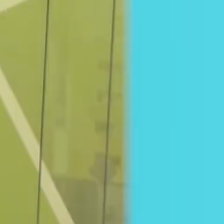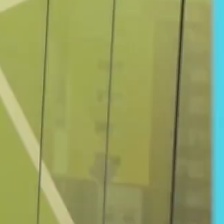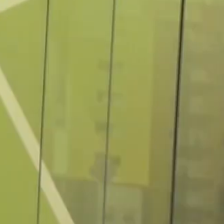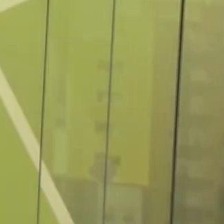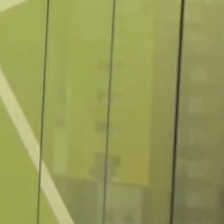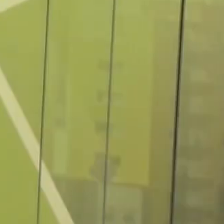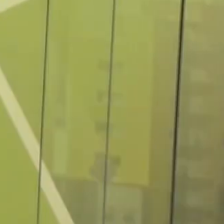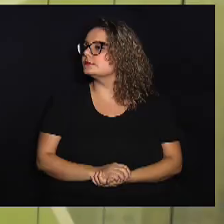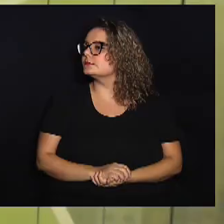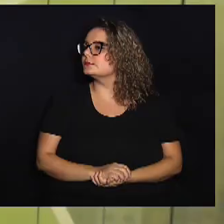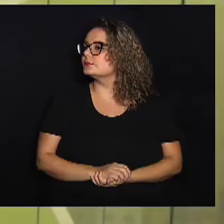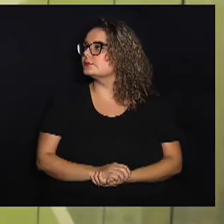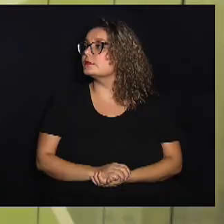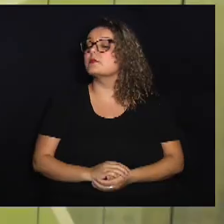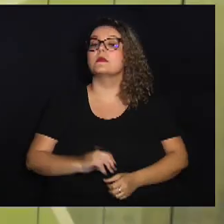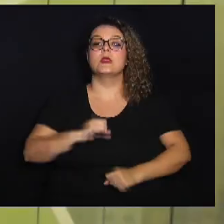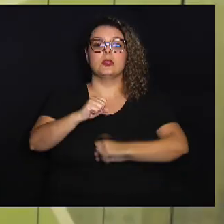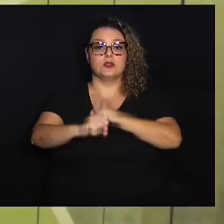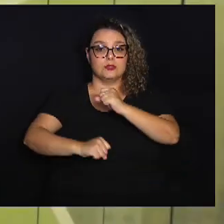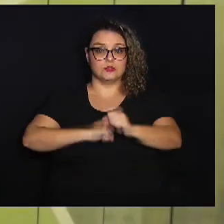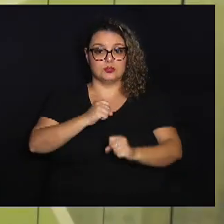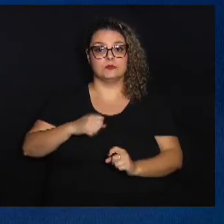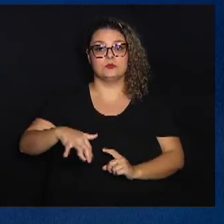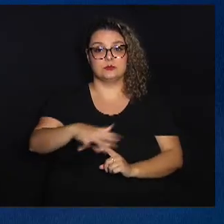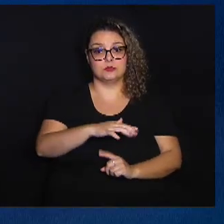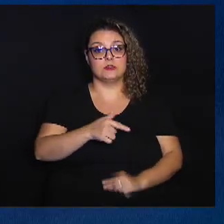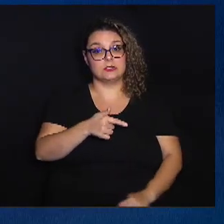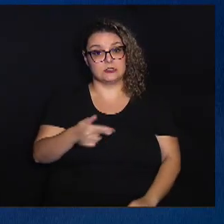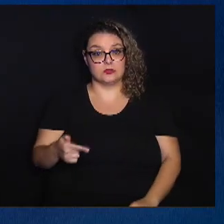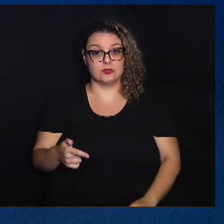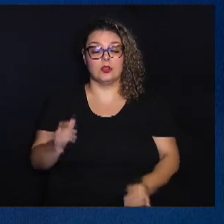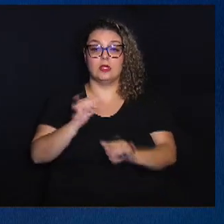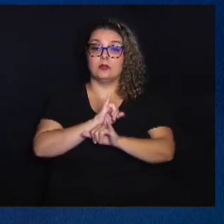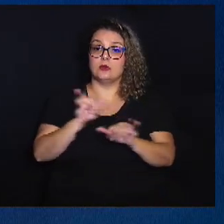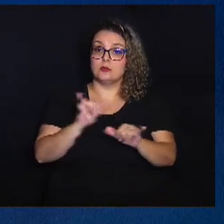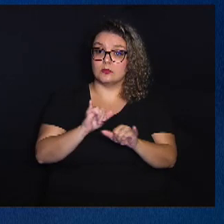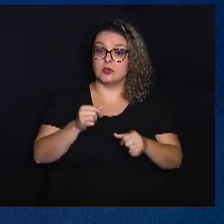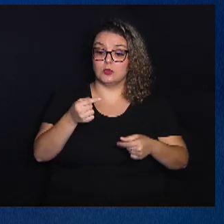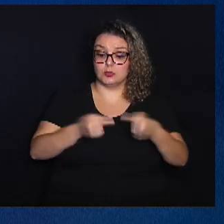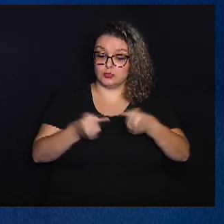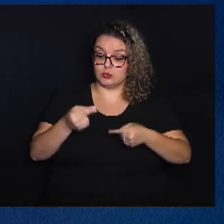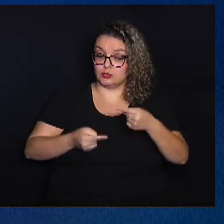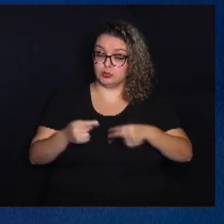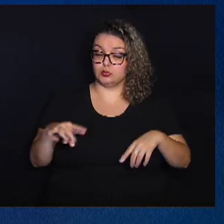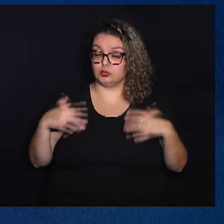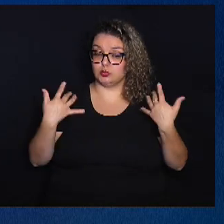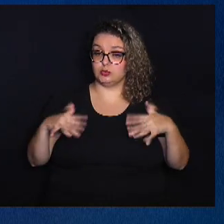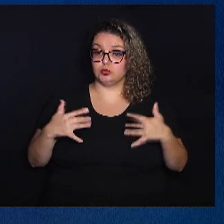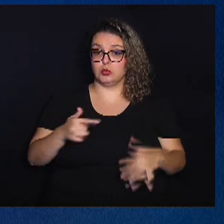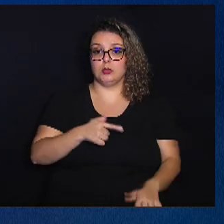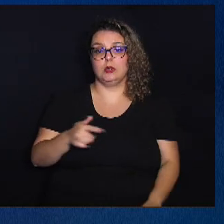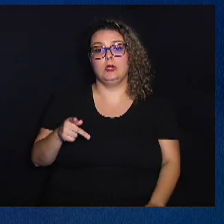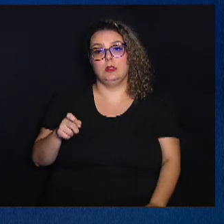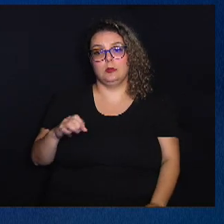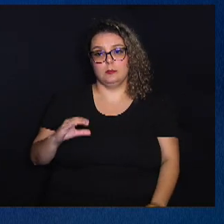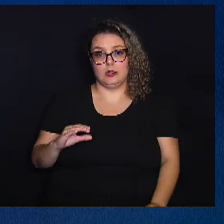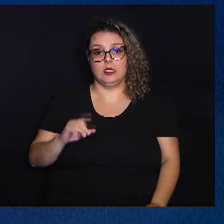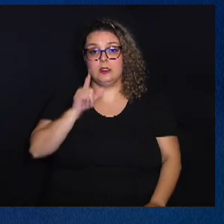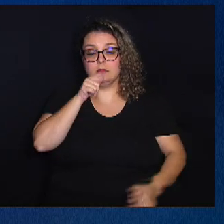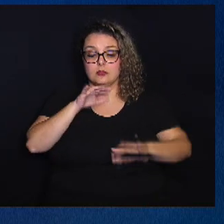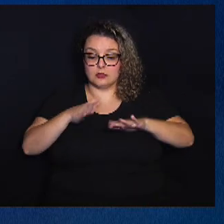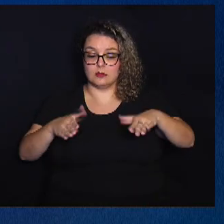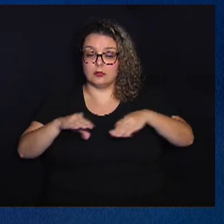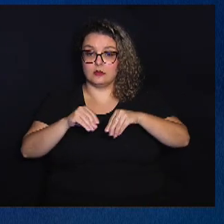E no Giro Ambiental dessa semana, a gente vai repercutir o assunto polêmico da semana, a PEC da praia, que viralizou nas